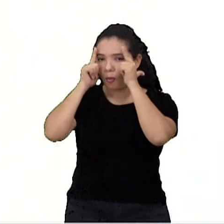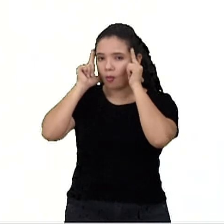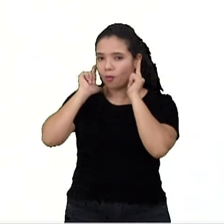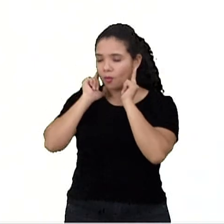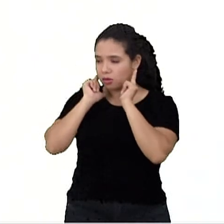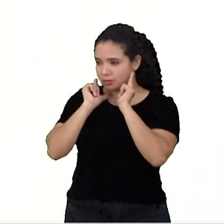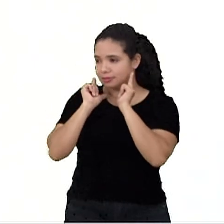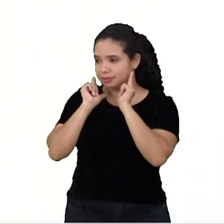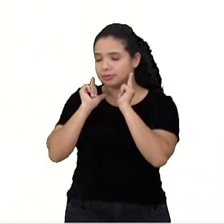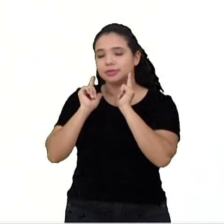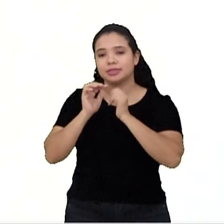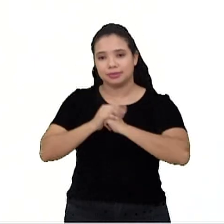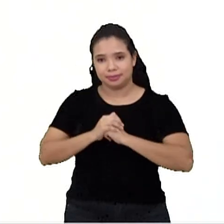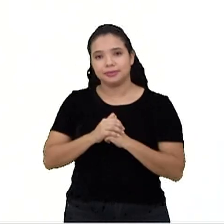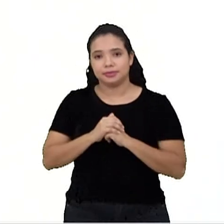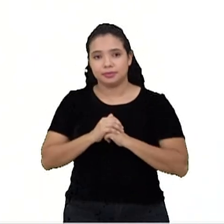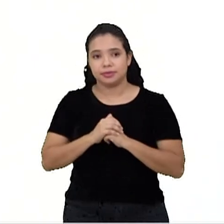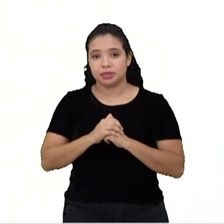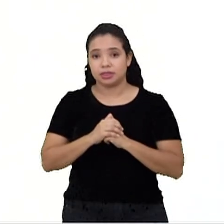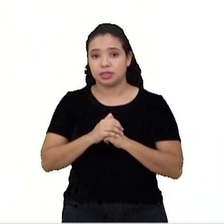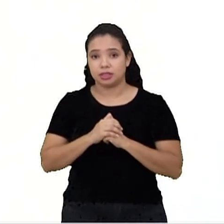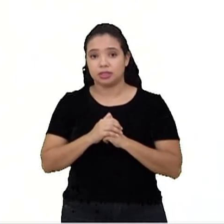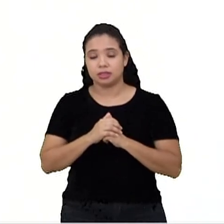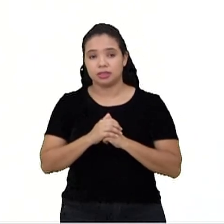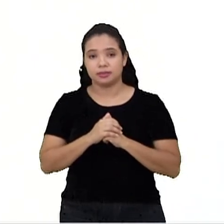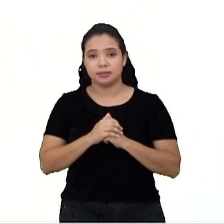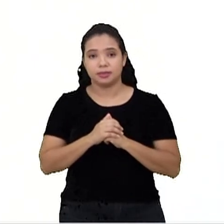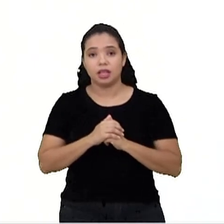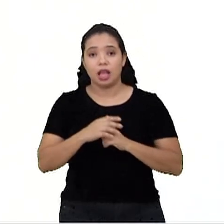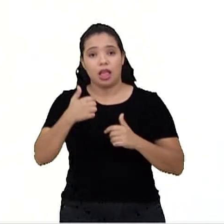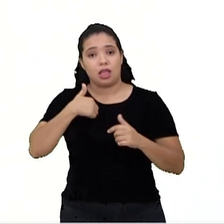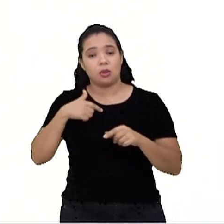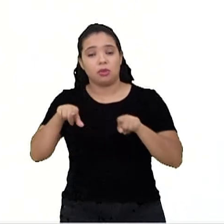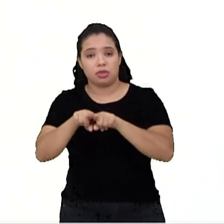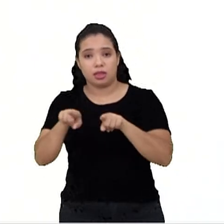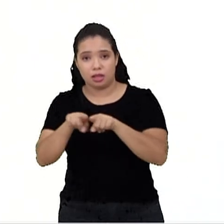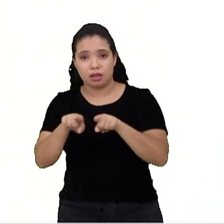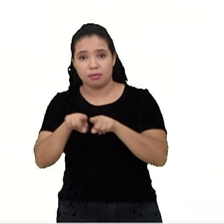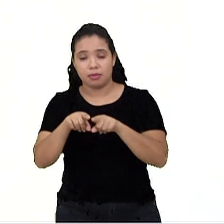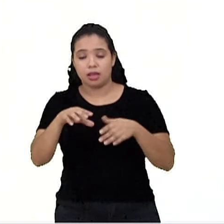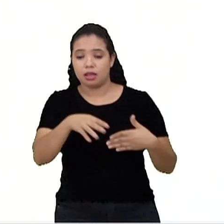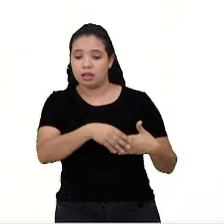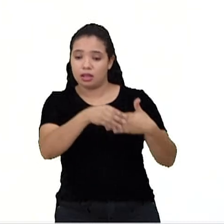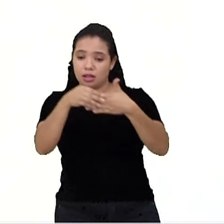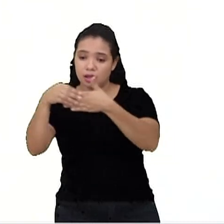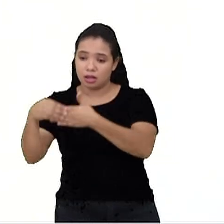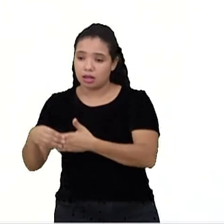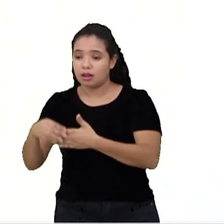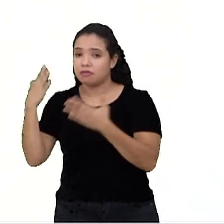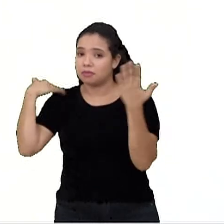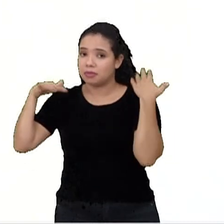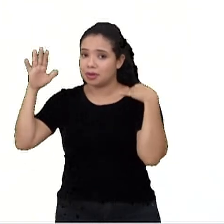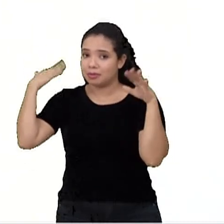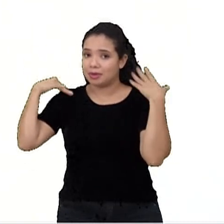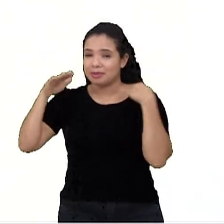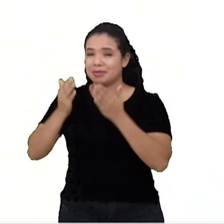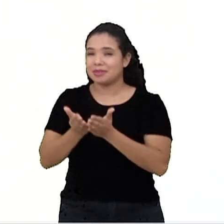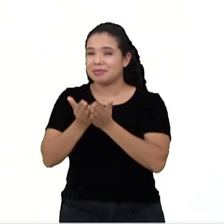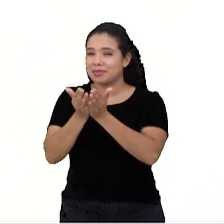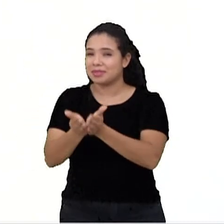sumiram. Temos o verbo aí, reapareceu. Eu também te levei um dia para passear de